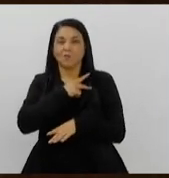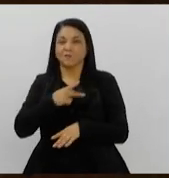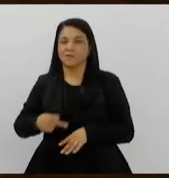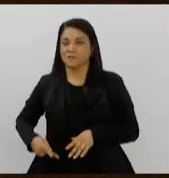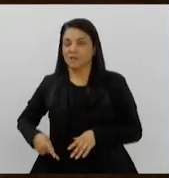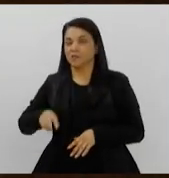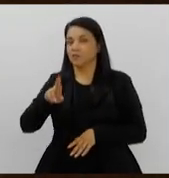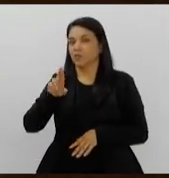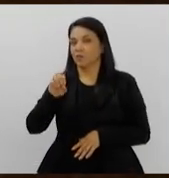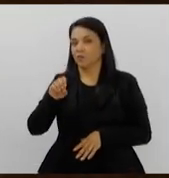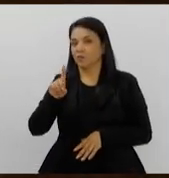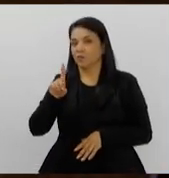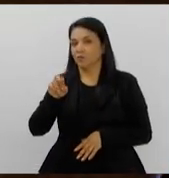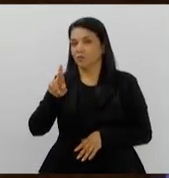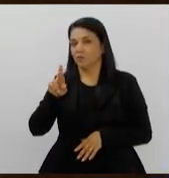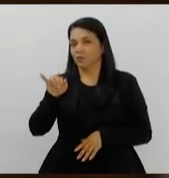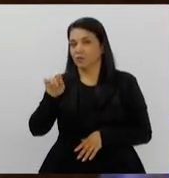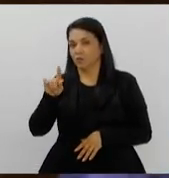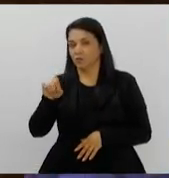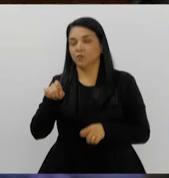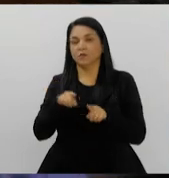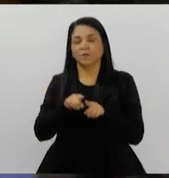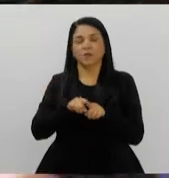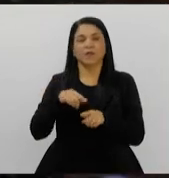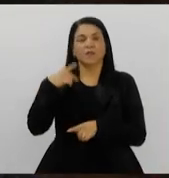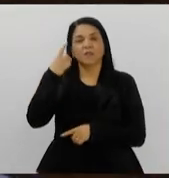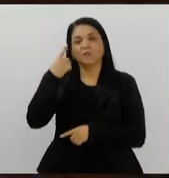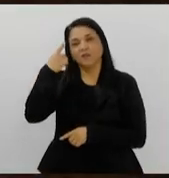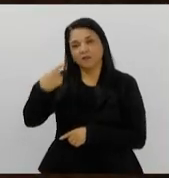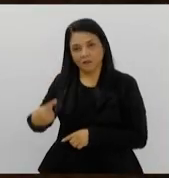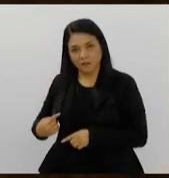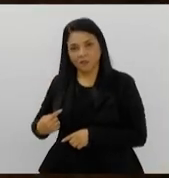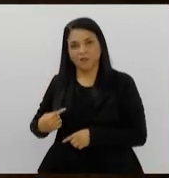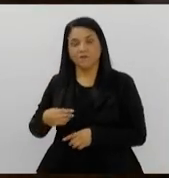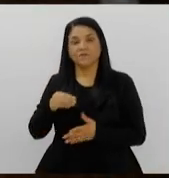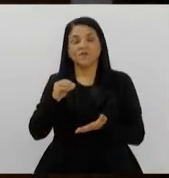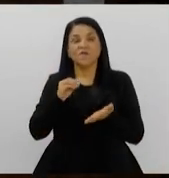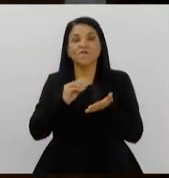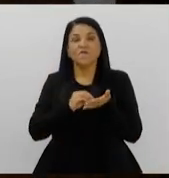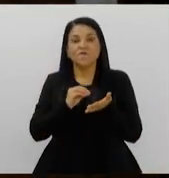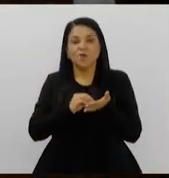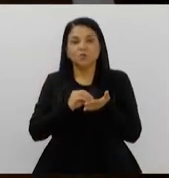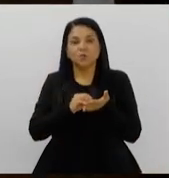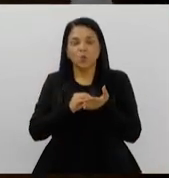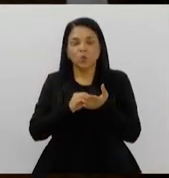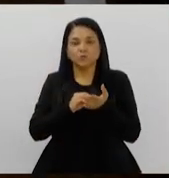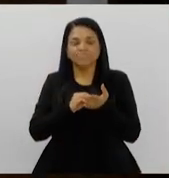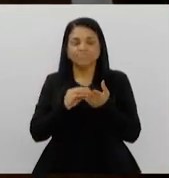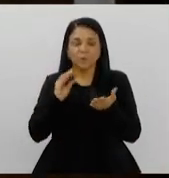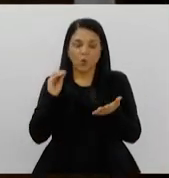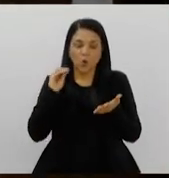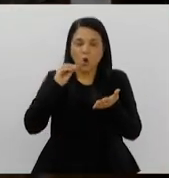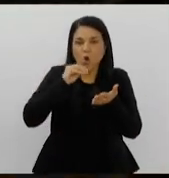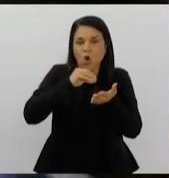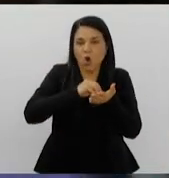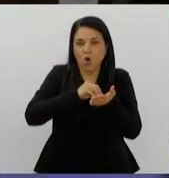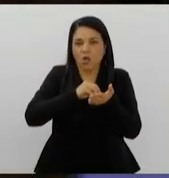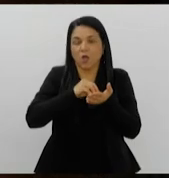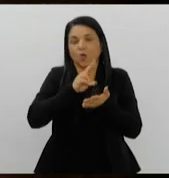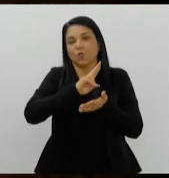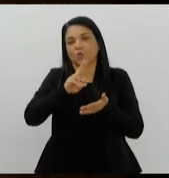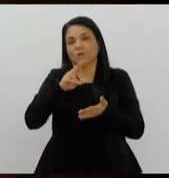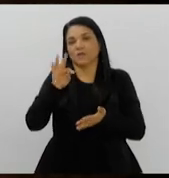Bacelar, com a deputada Dani Balbi, faltou só colocar o nome da